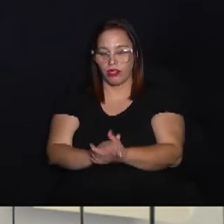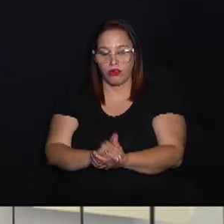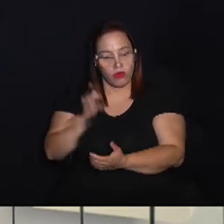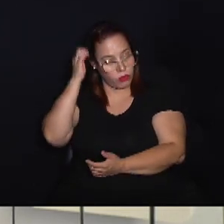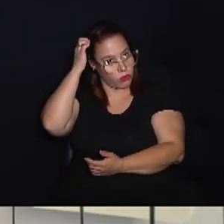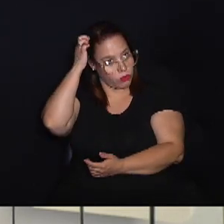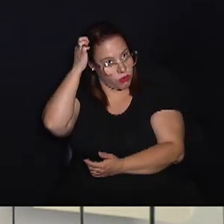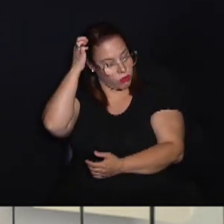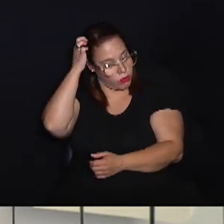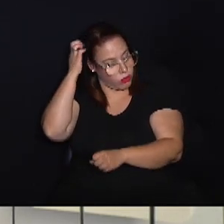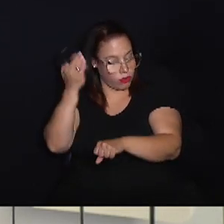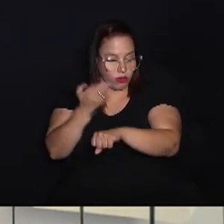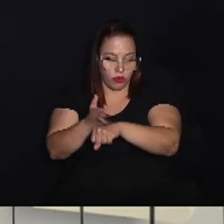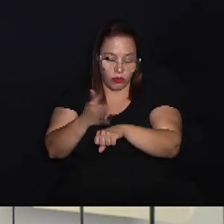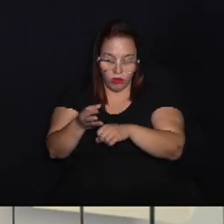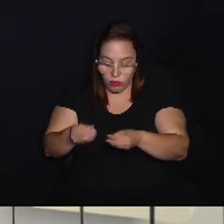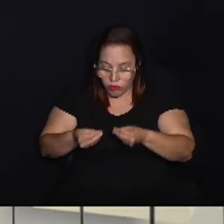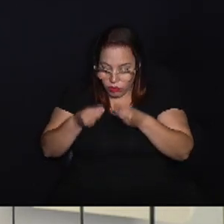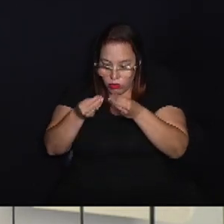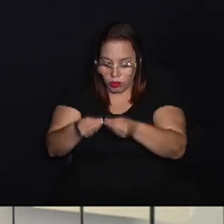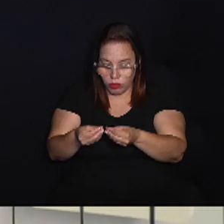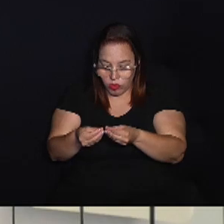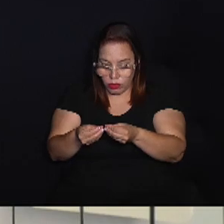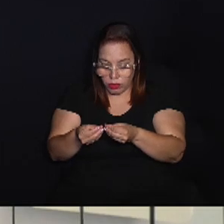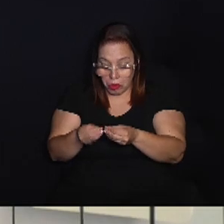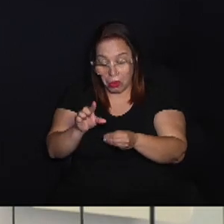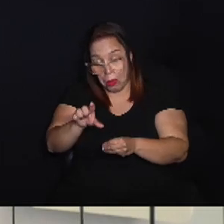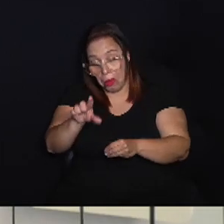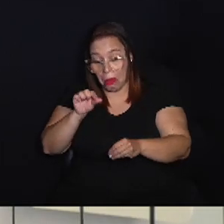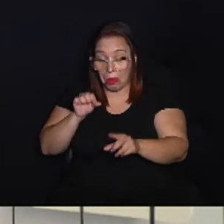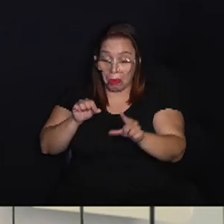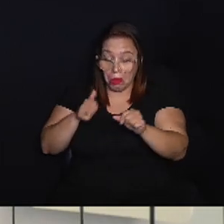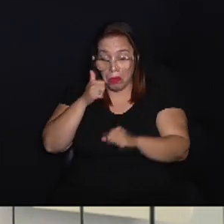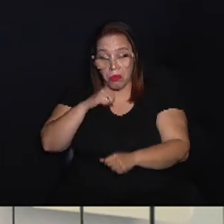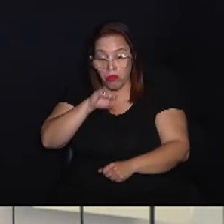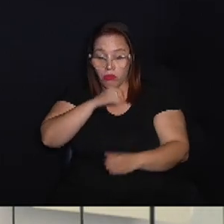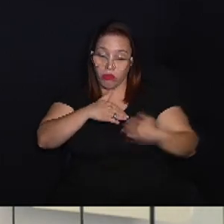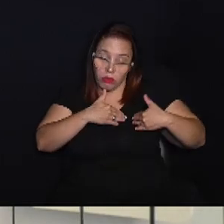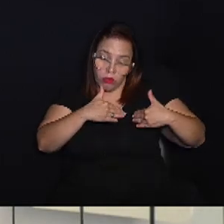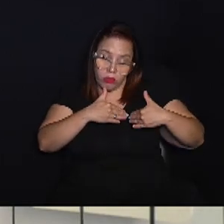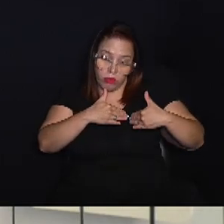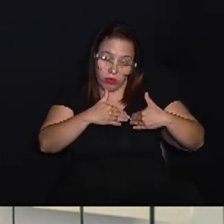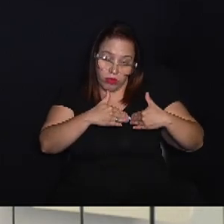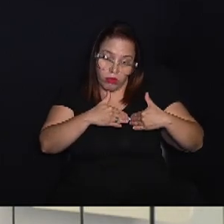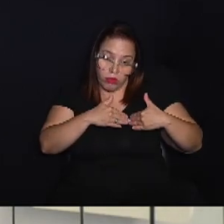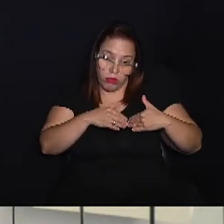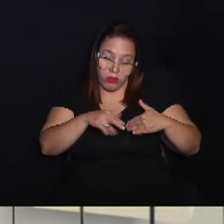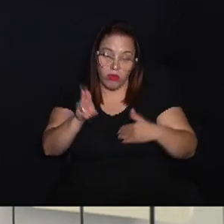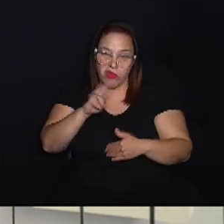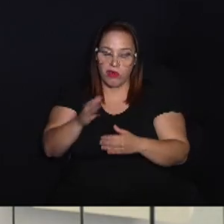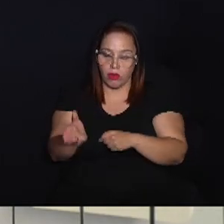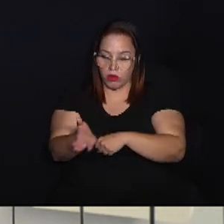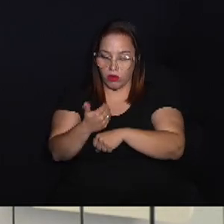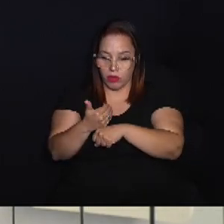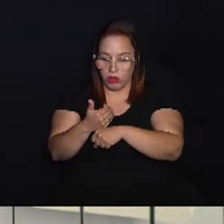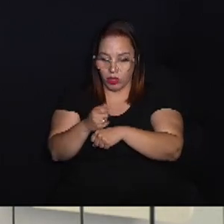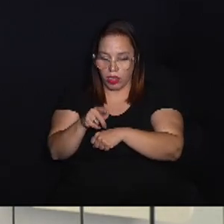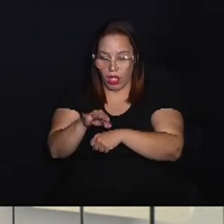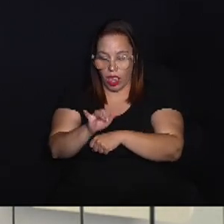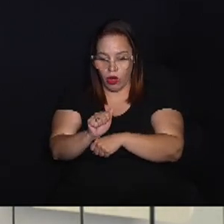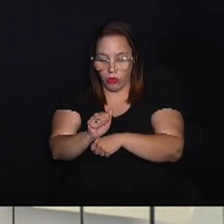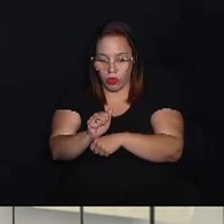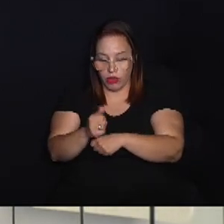O treinamento, que será oferecido de forma opcional a pais e responsáveis, deverá ser realizado antes da alta